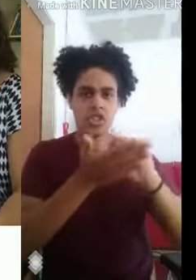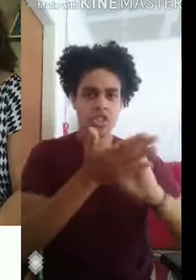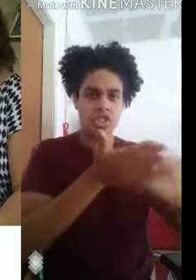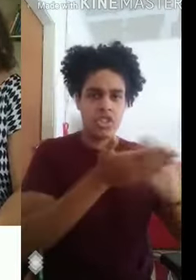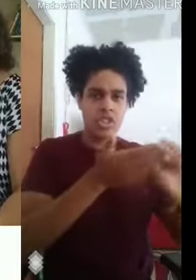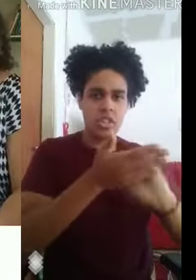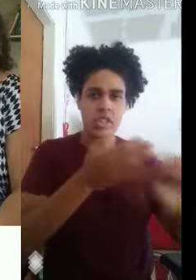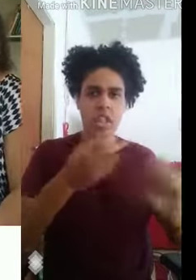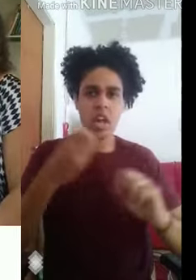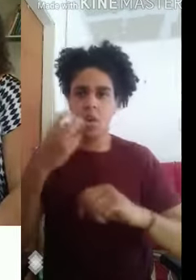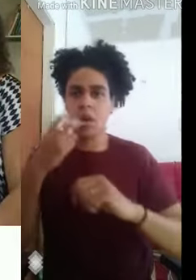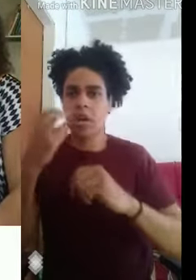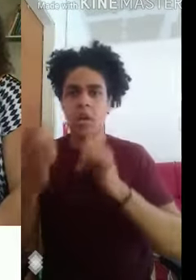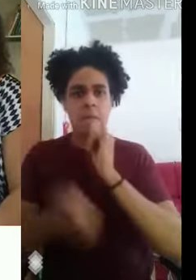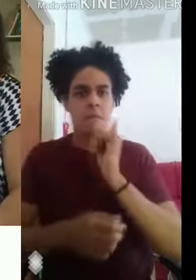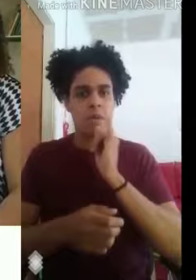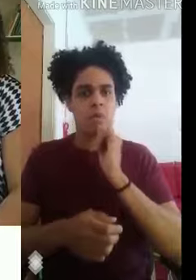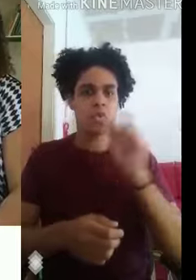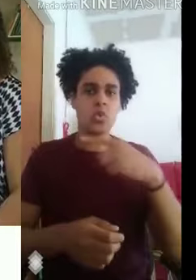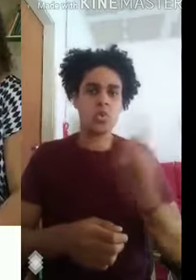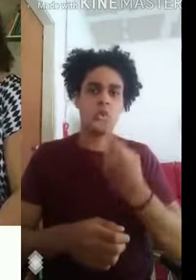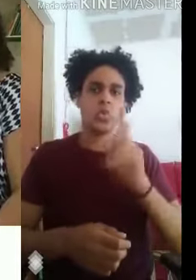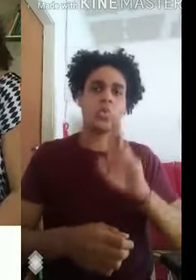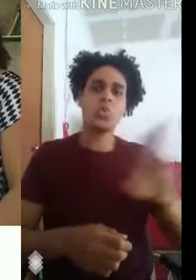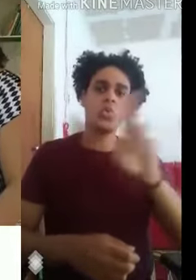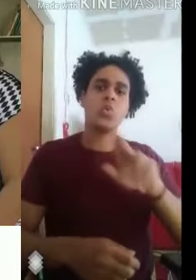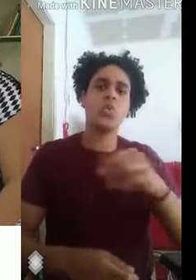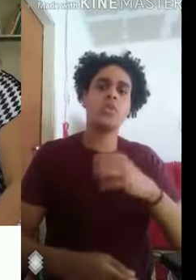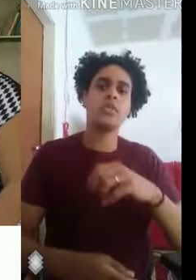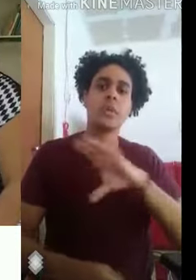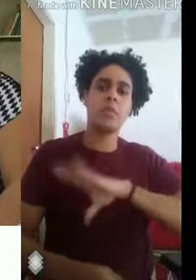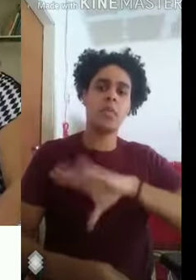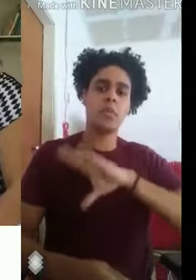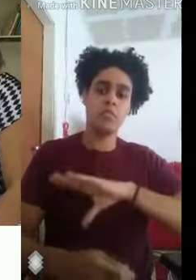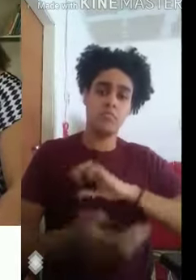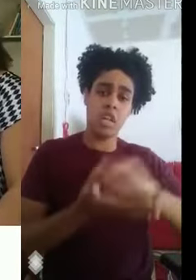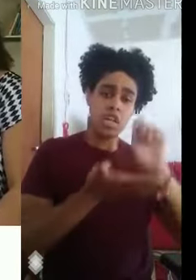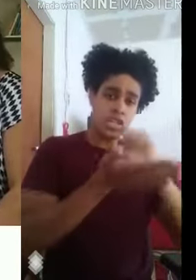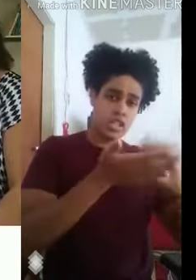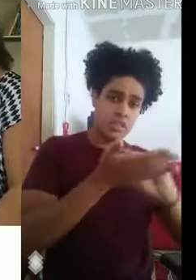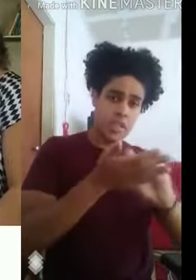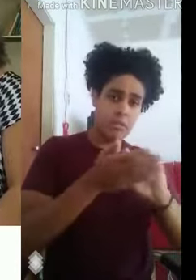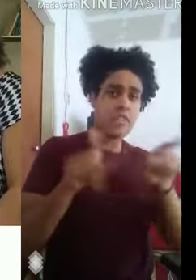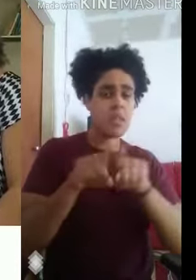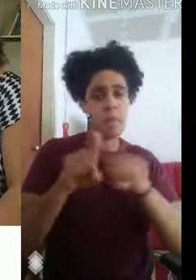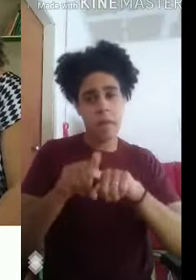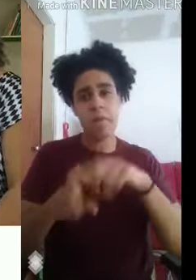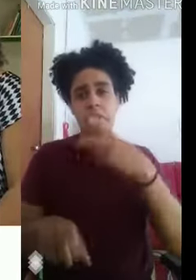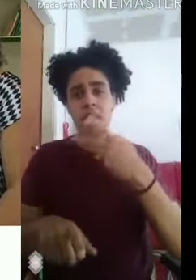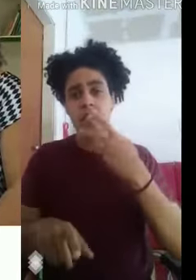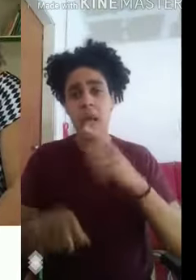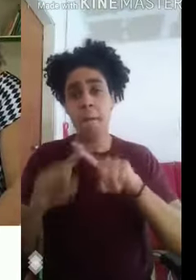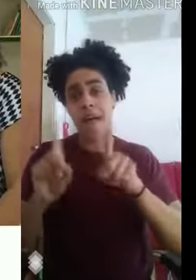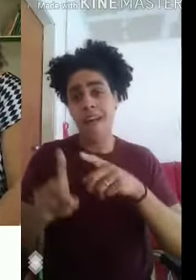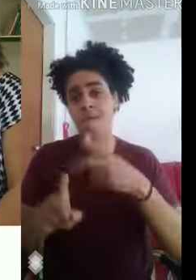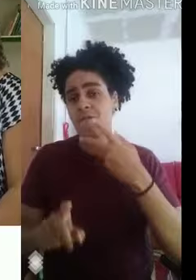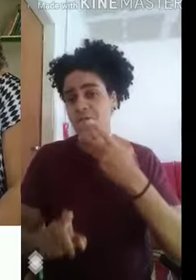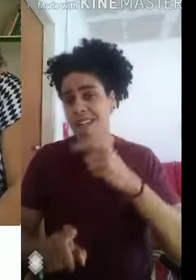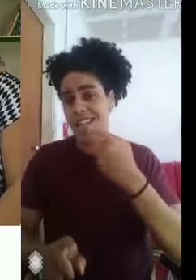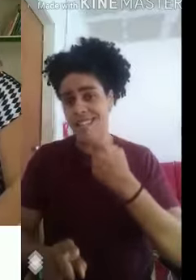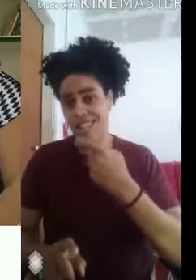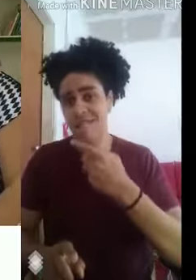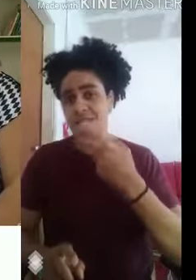A gente, por exemplo, usa a língua portuguesa tanto para escrever quanto para falar. Mas a fala, ela tem regras que